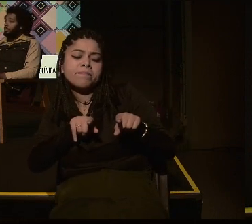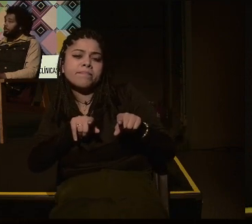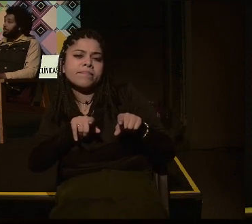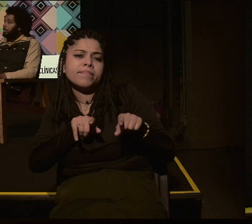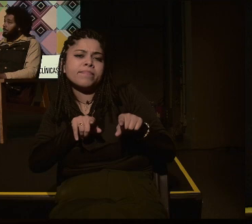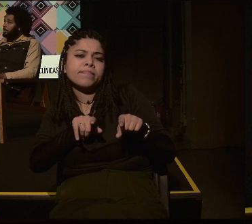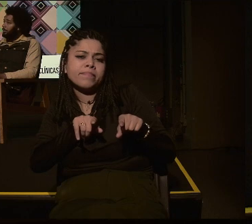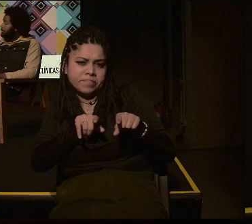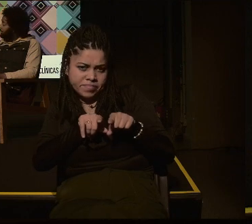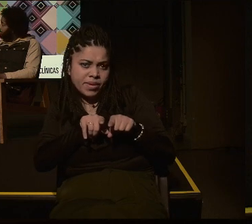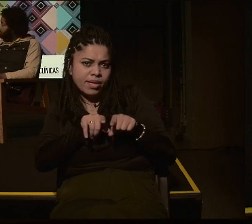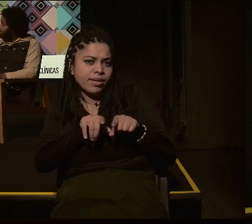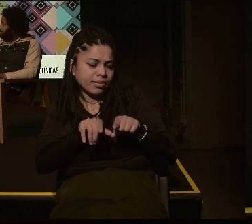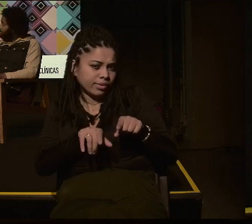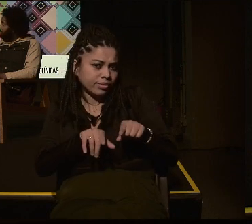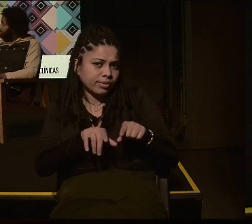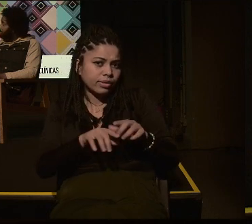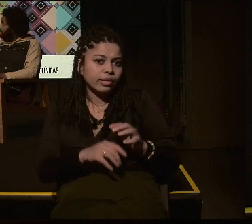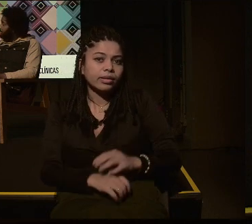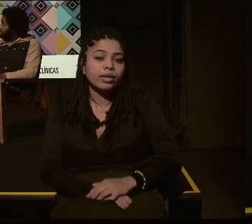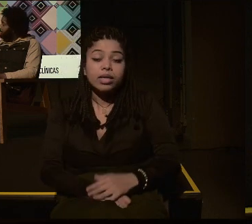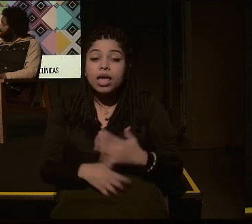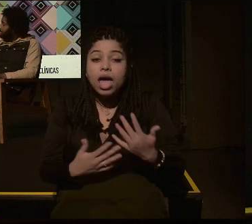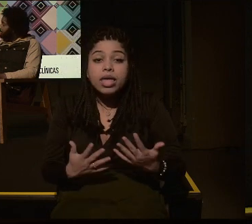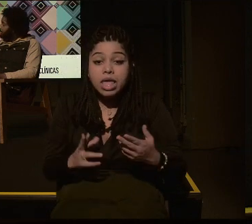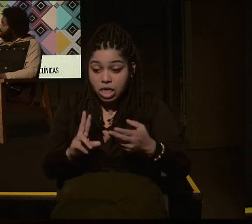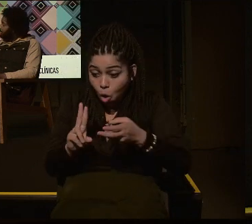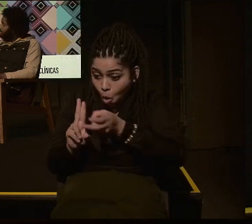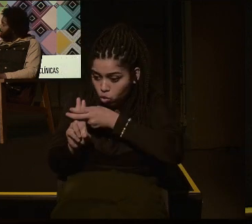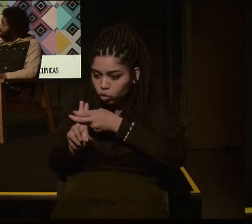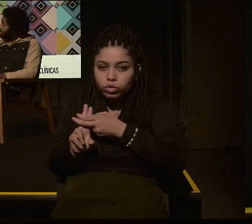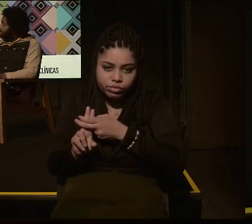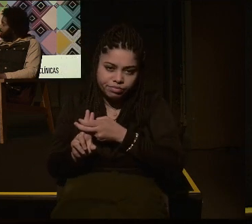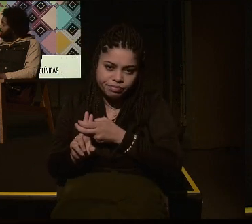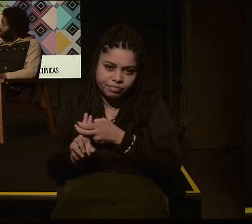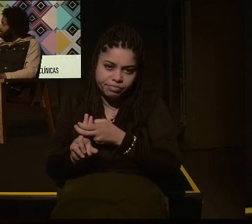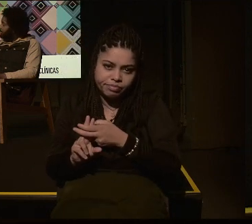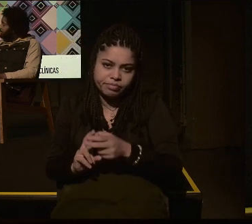ela vai modificando um dos espaços onde, tradicionalmente,